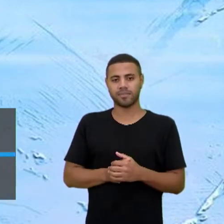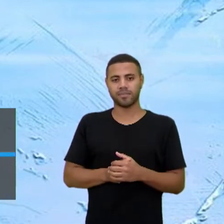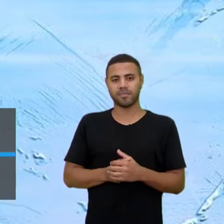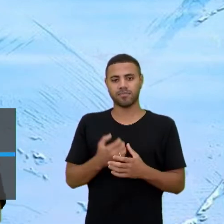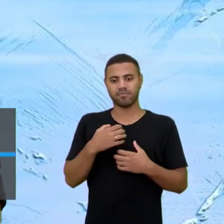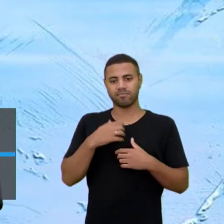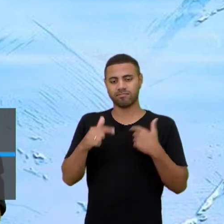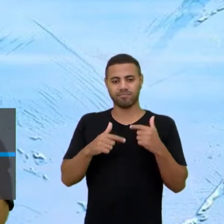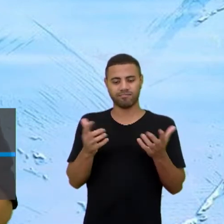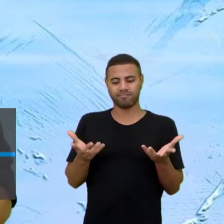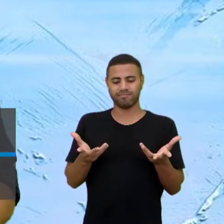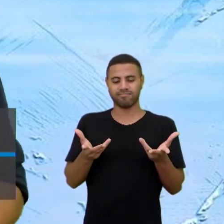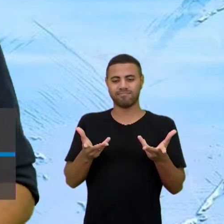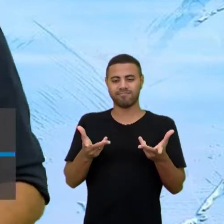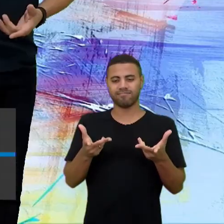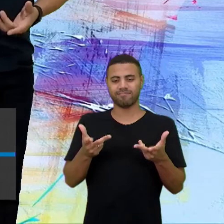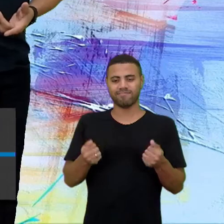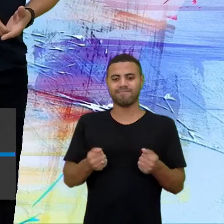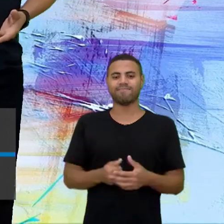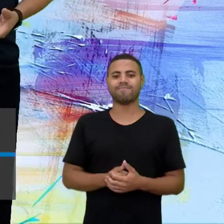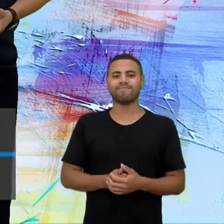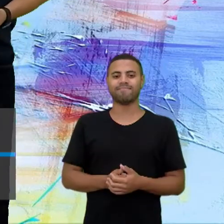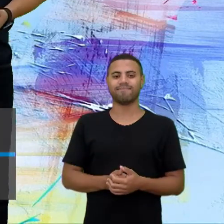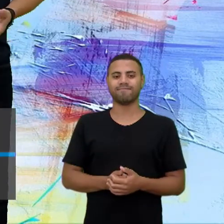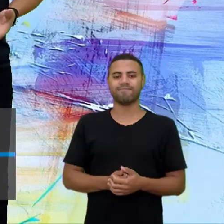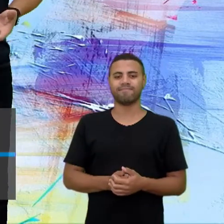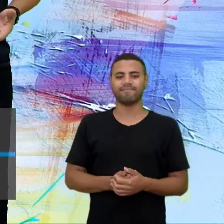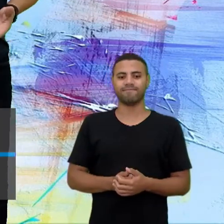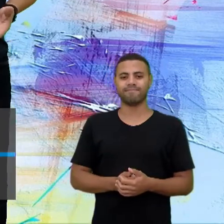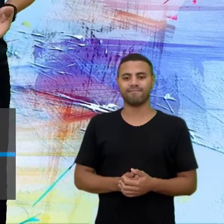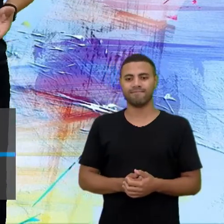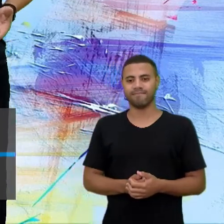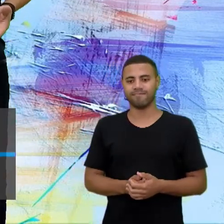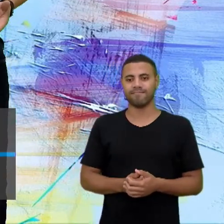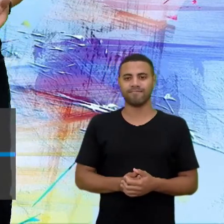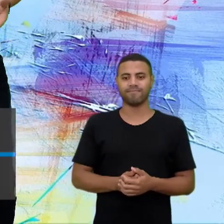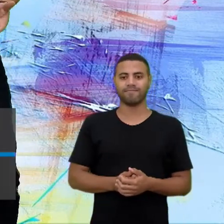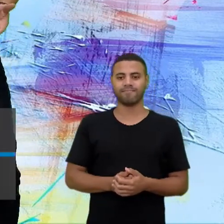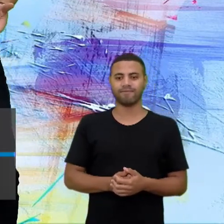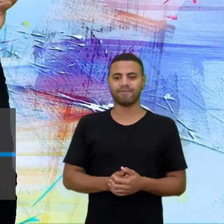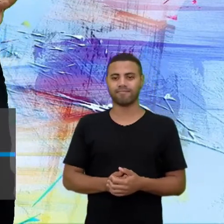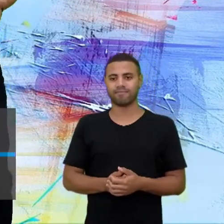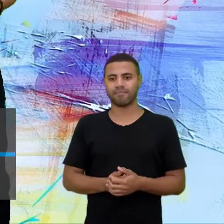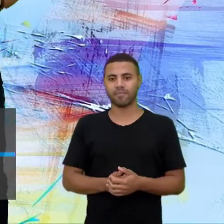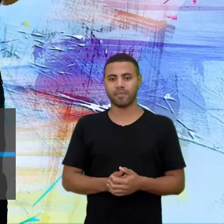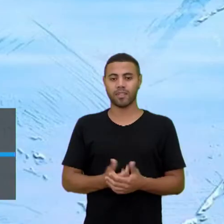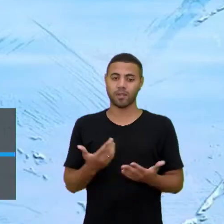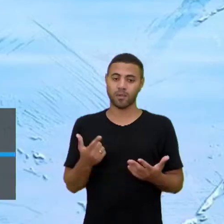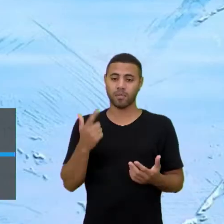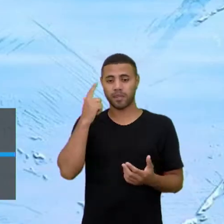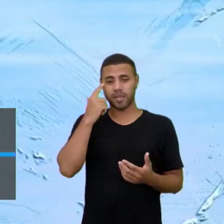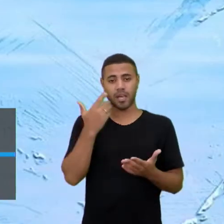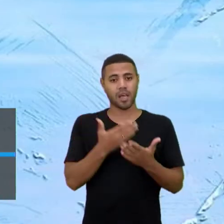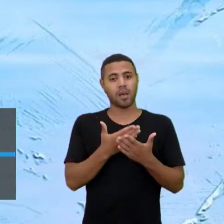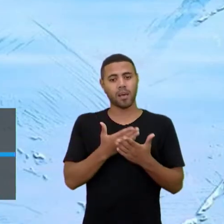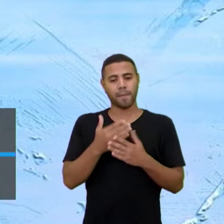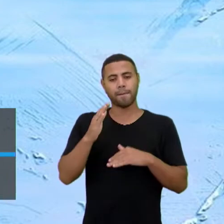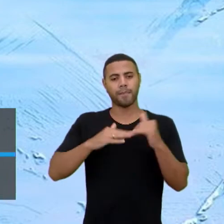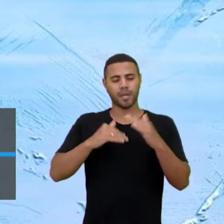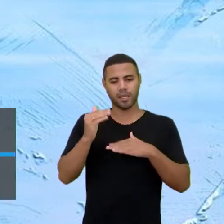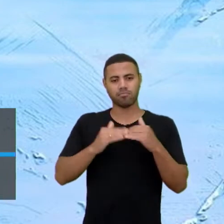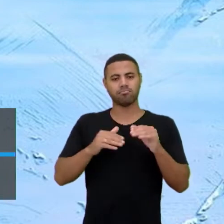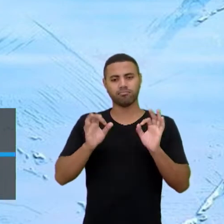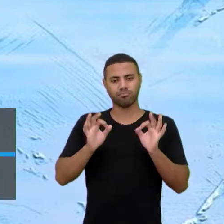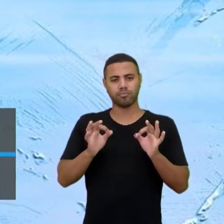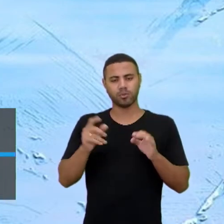trabalhado. Maravilhoso. Maravilhosa aula. Eu acho que assim, todas as aulas são muito excelentes, mas eu acho que essas aulas são muito práticas. É um negócio que a gente vê